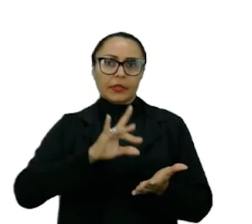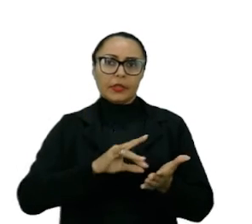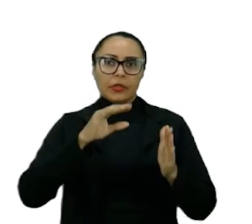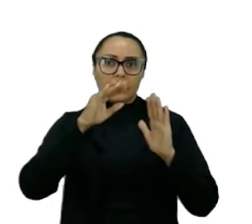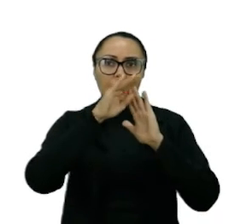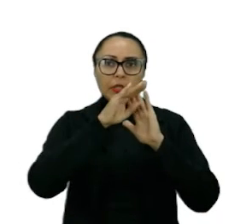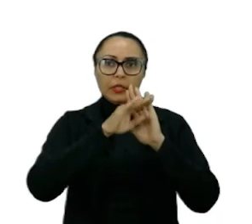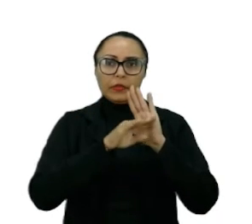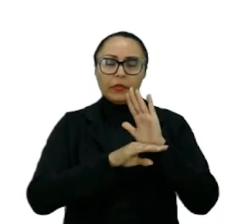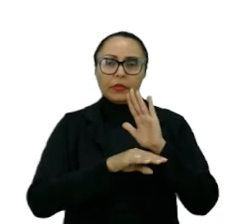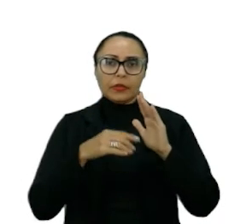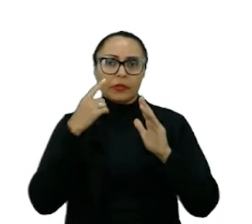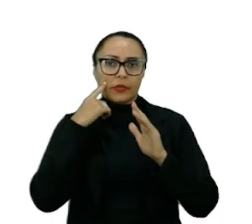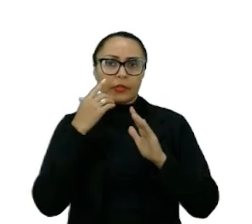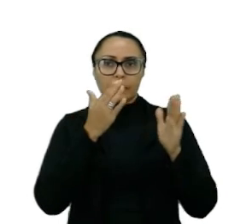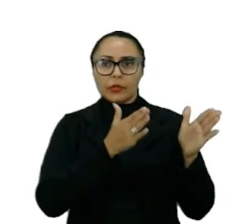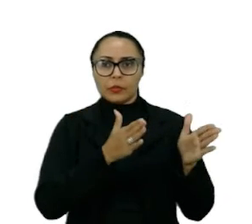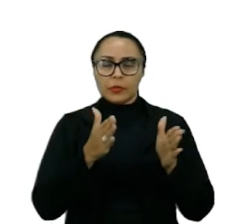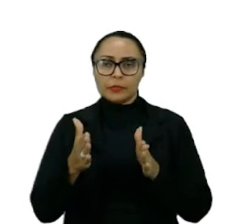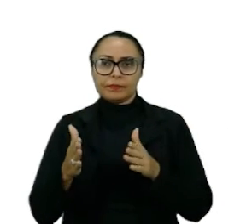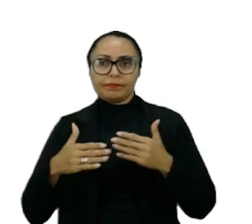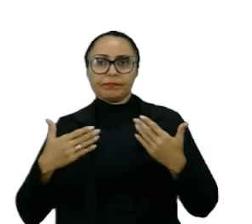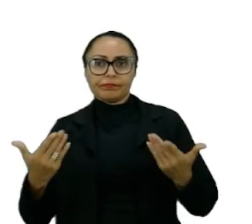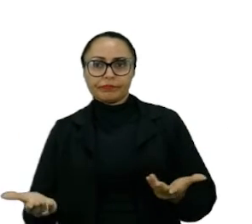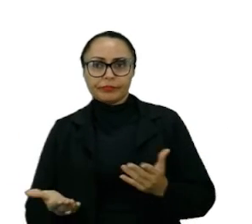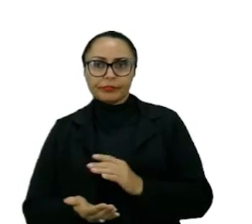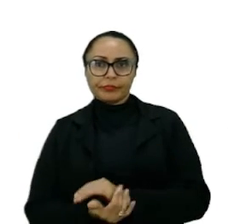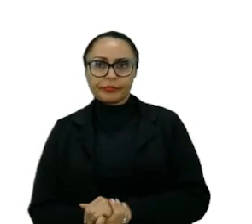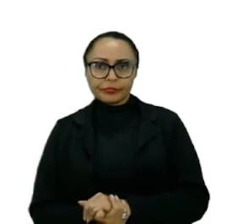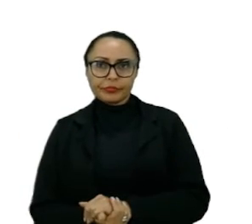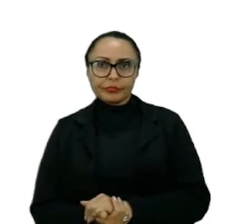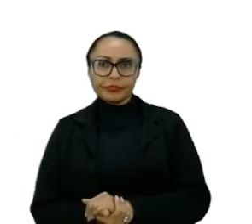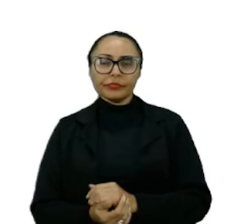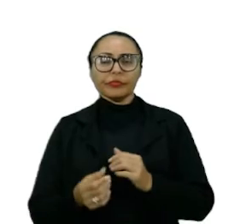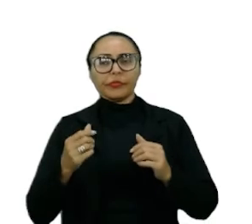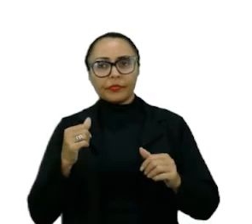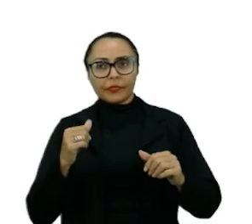definidas no plano, ou seja, é fazer as mudanças.